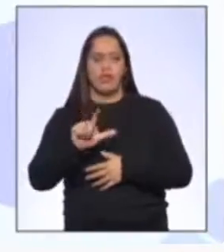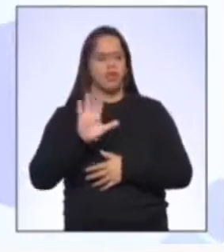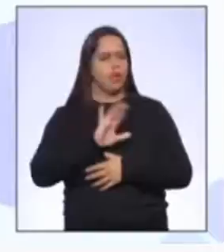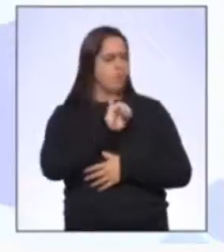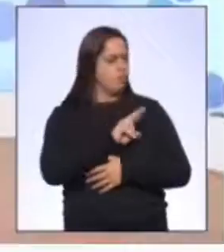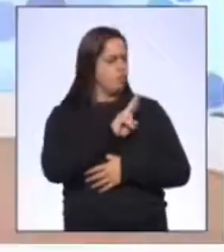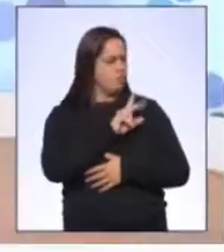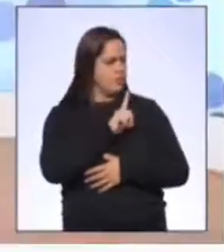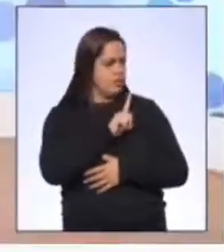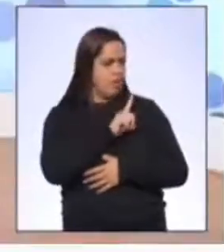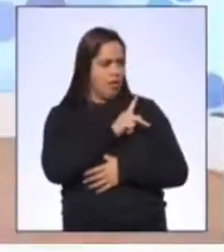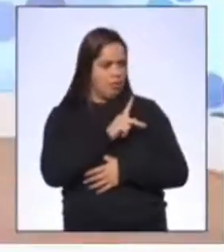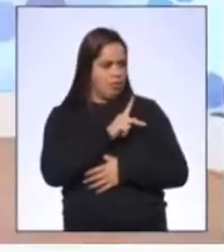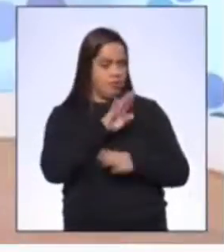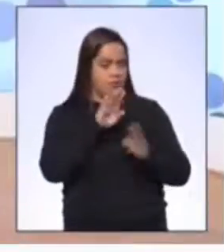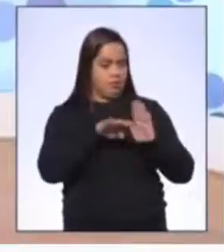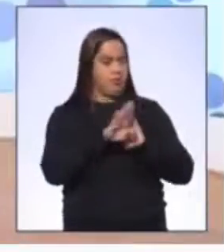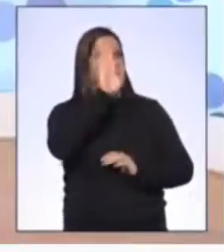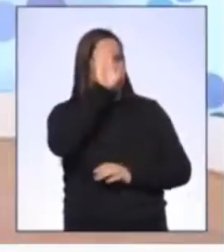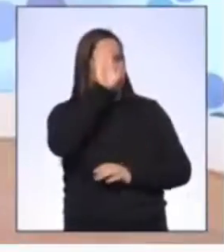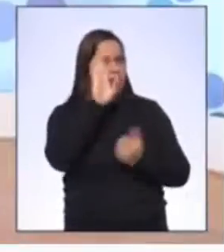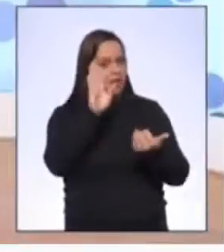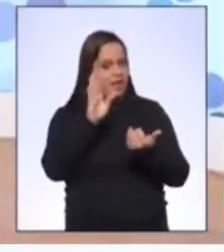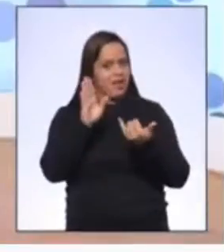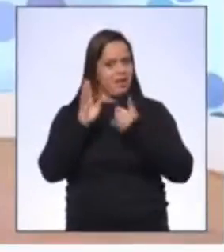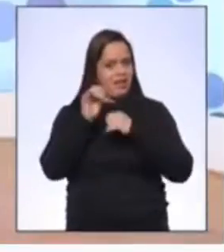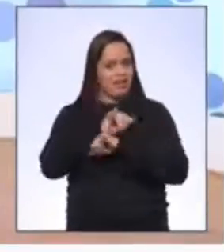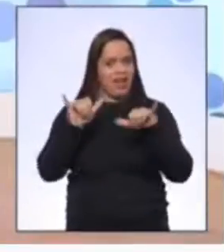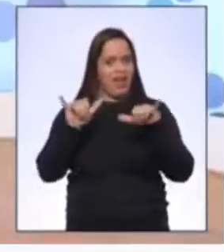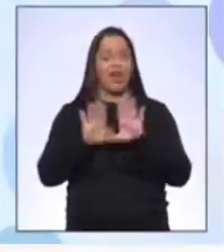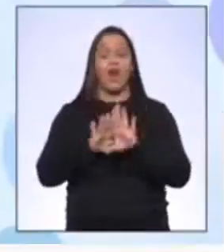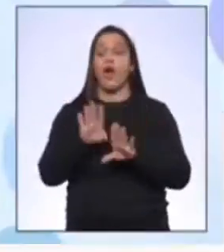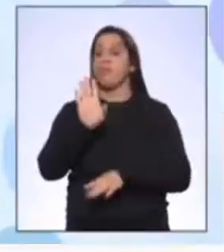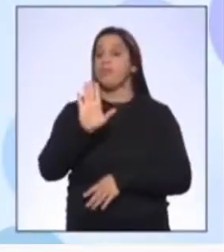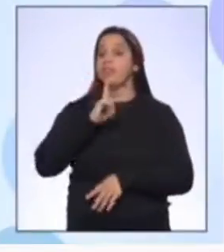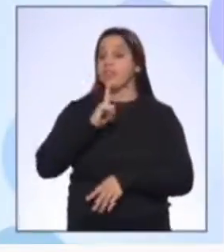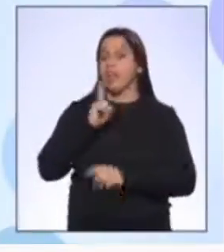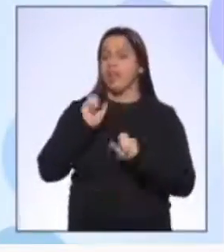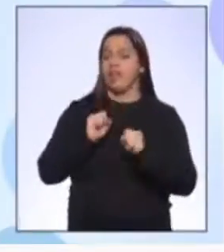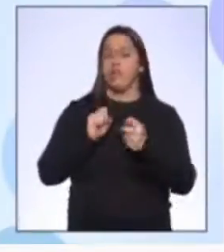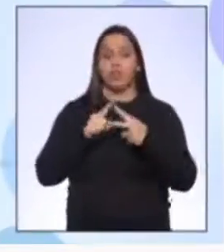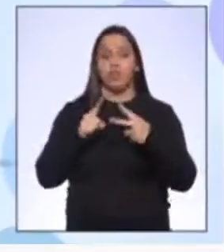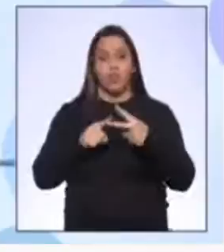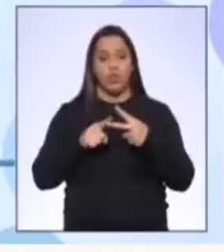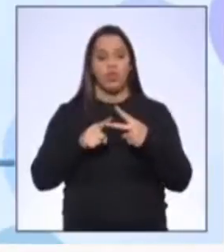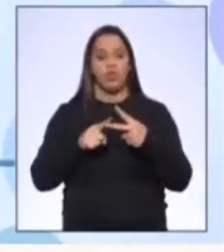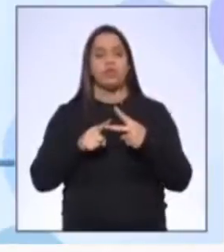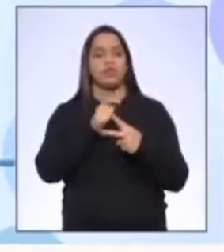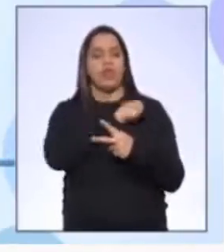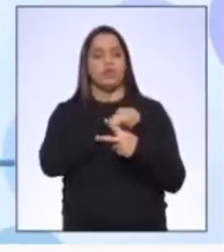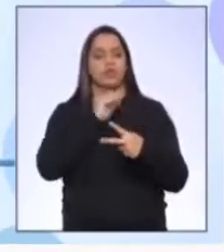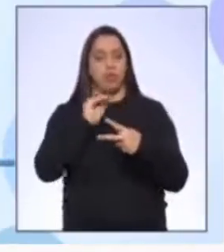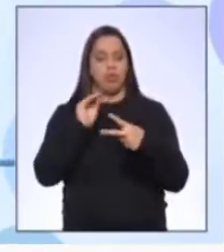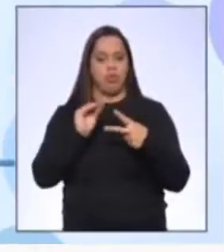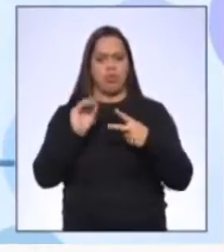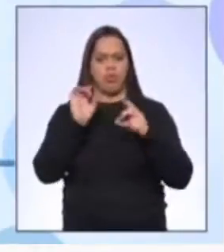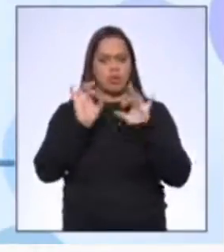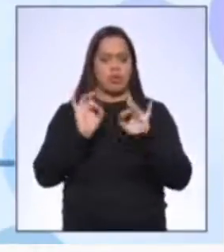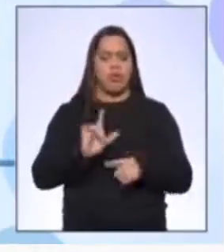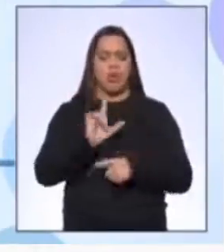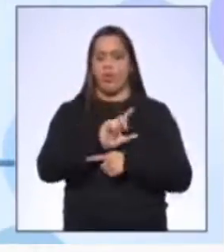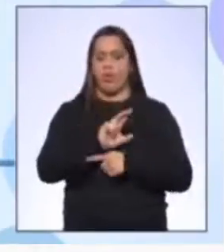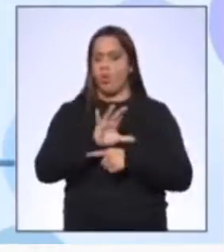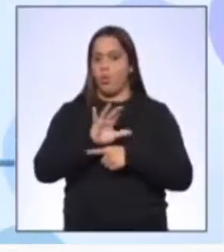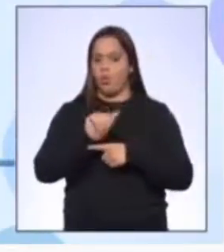se tiver alguma coisa você levando a mão e adianta eu voltei tem duas colocações assim que eu achei especiais vamos lá